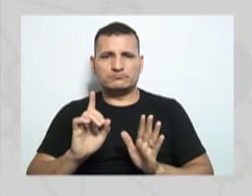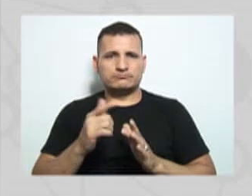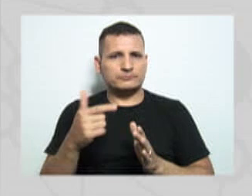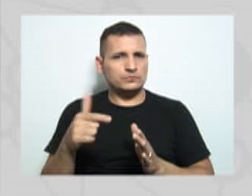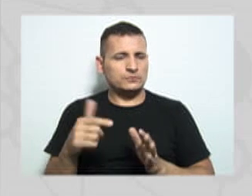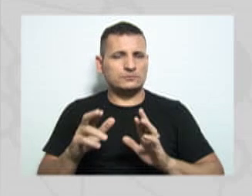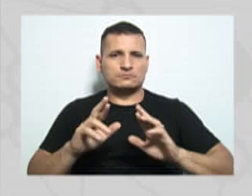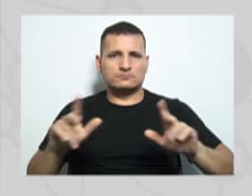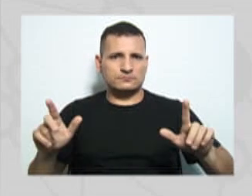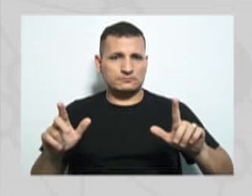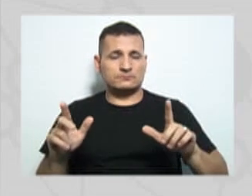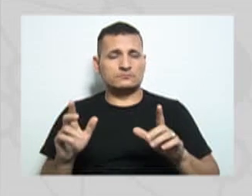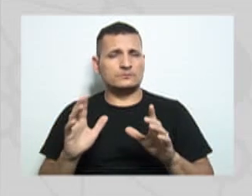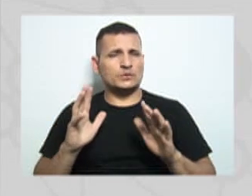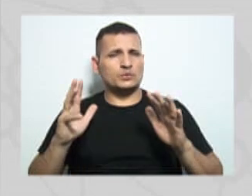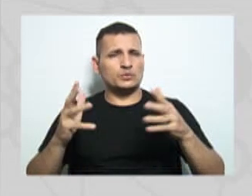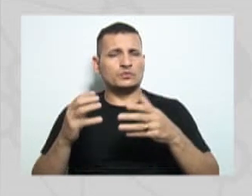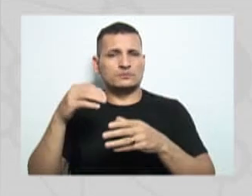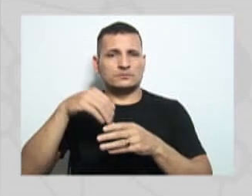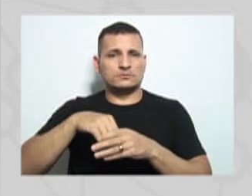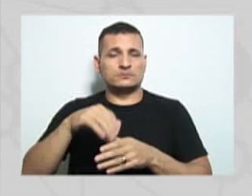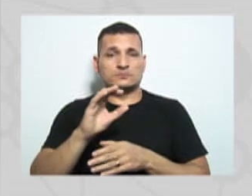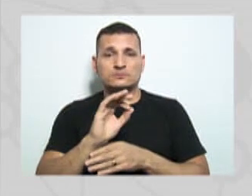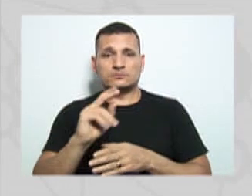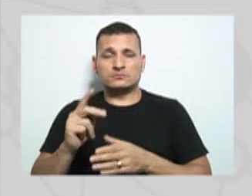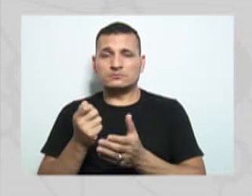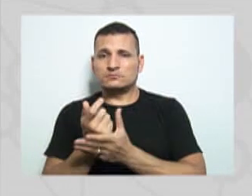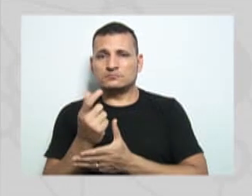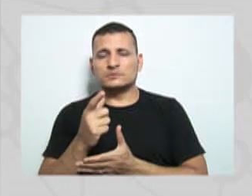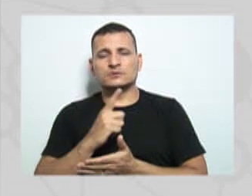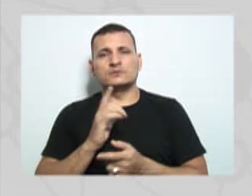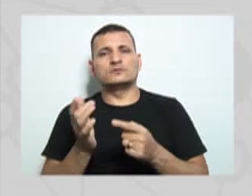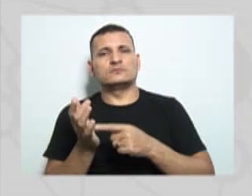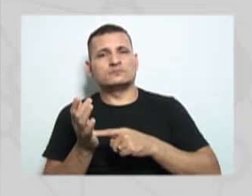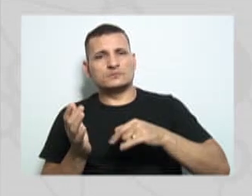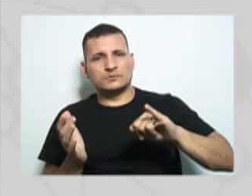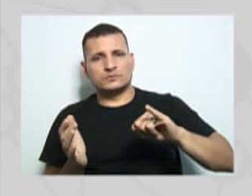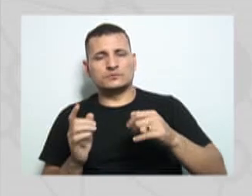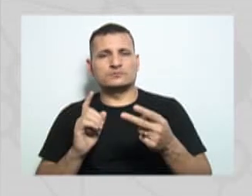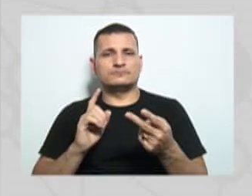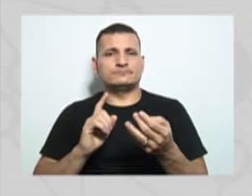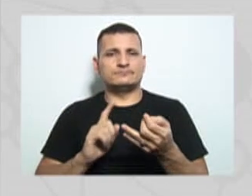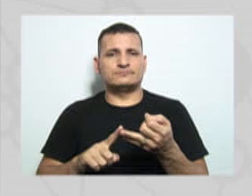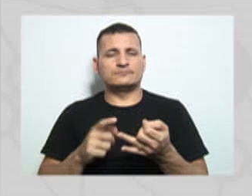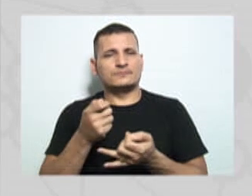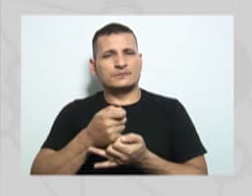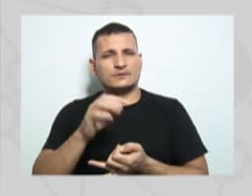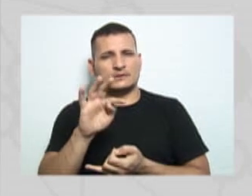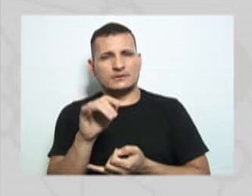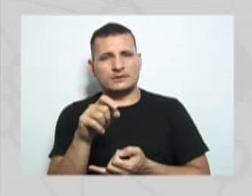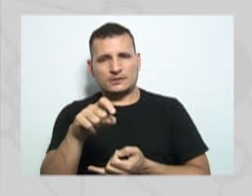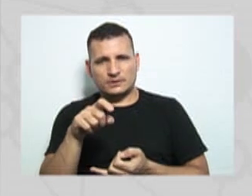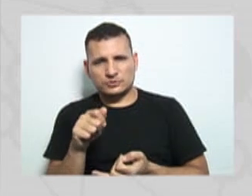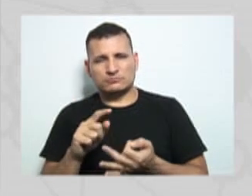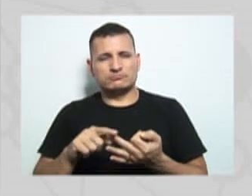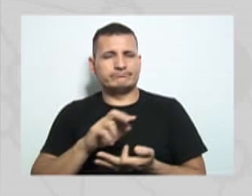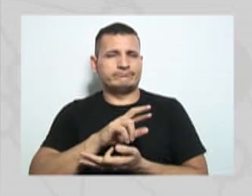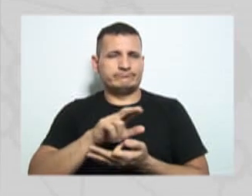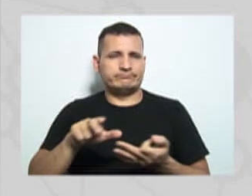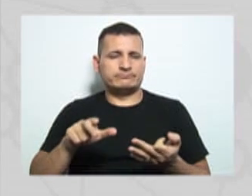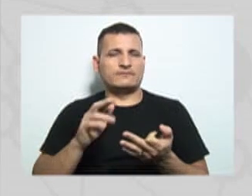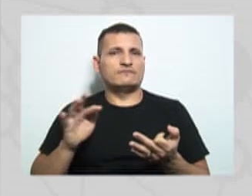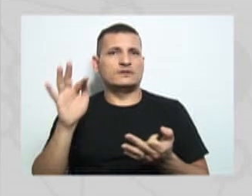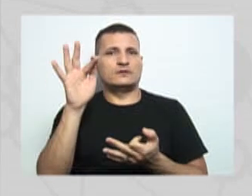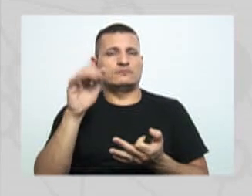de consumo é tributado pelo imposto de renda, pela contribuição social e pelos demais tributos